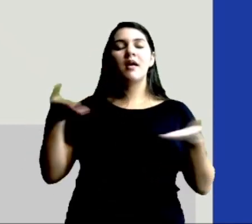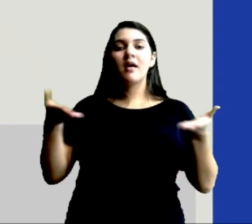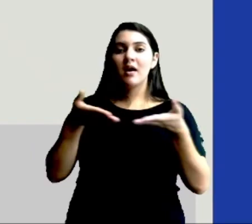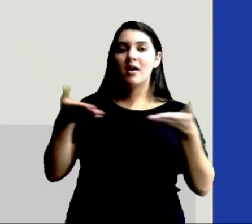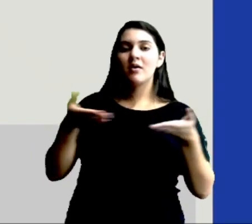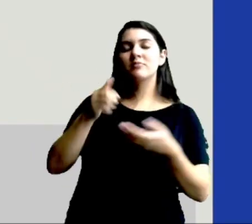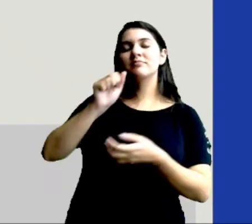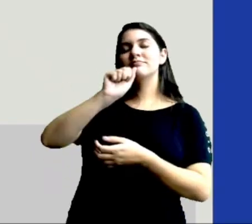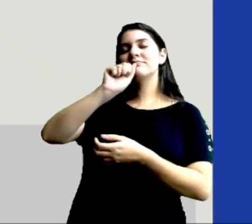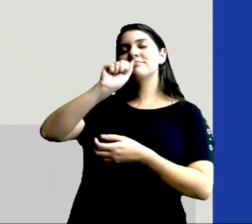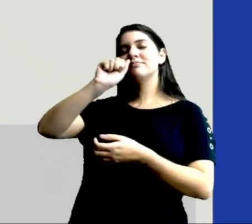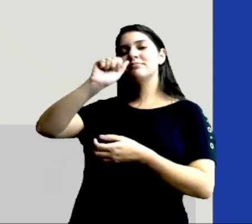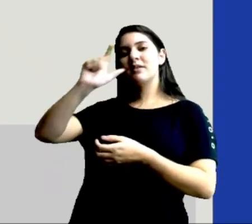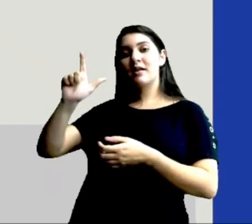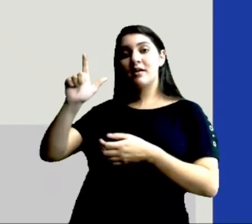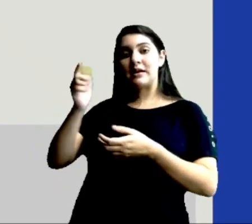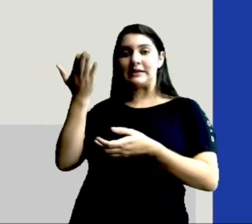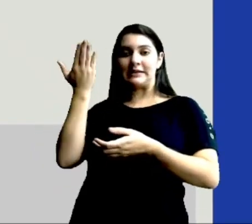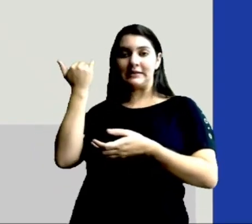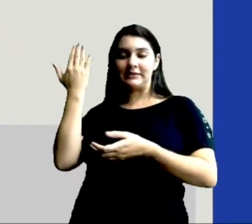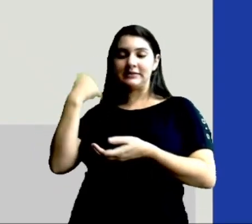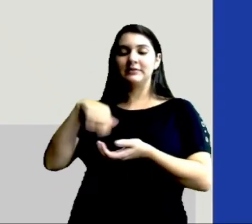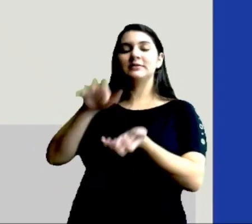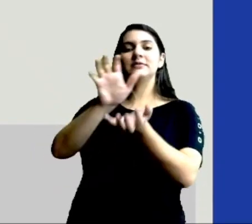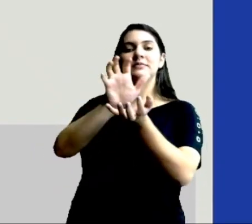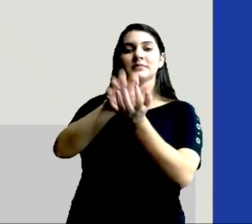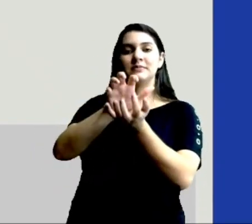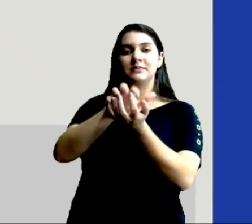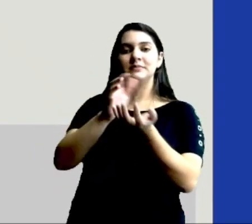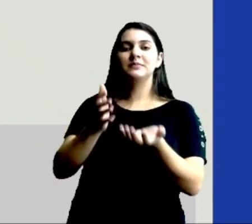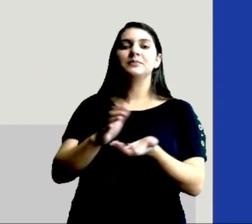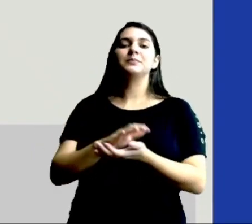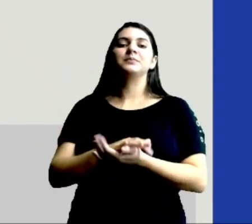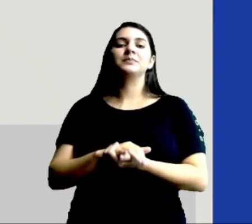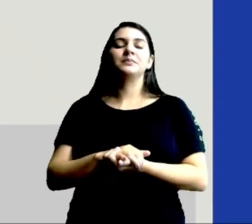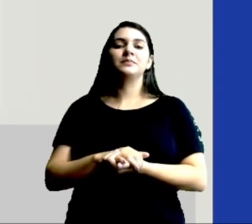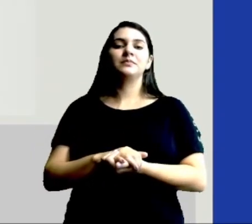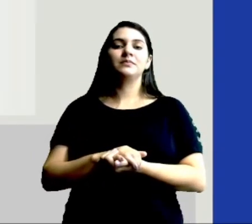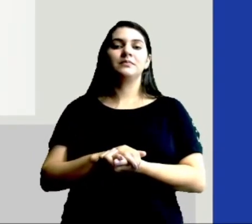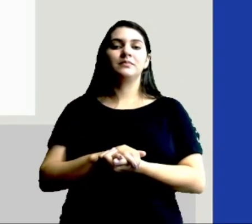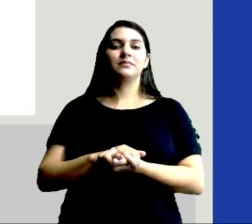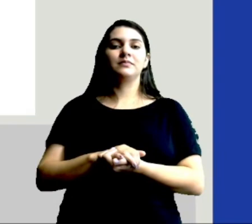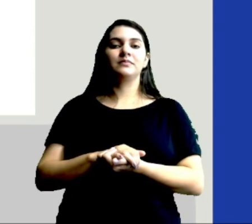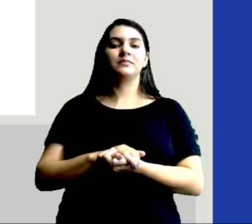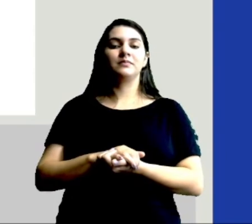época era Pernambuco, tudo isso era Pernambuco.